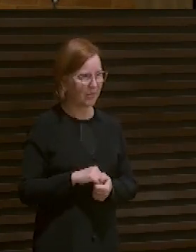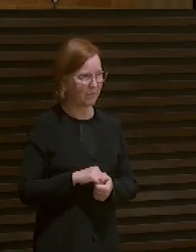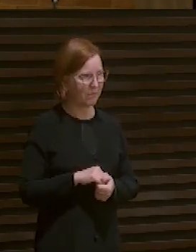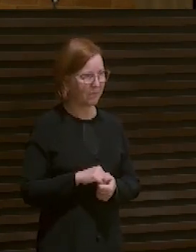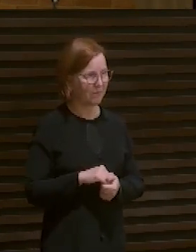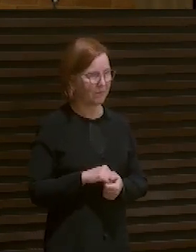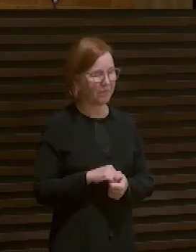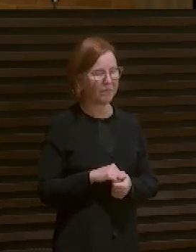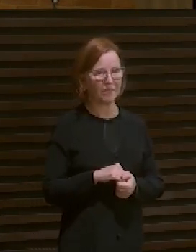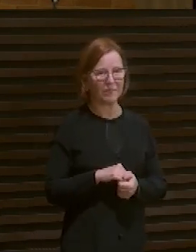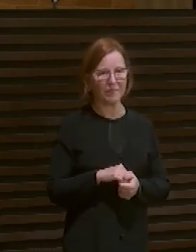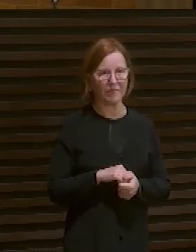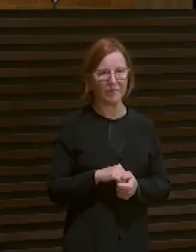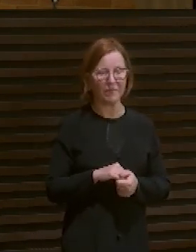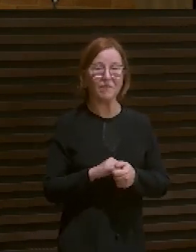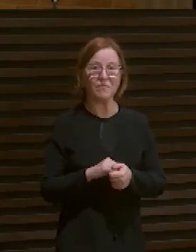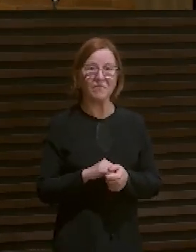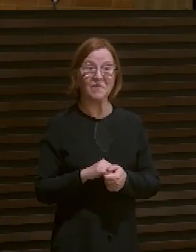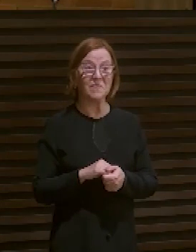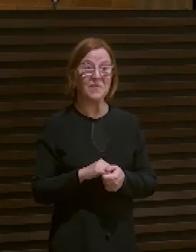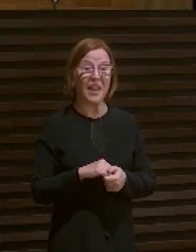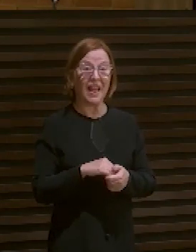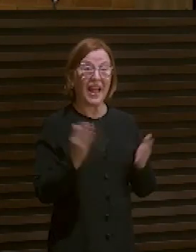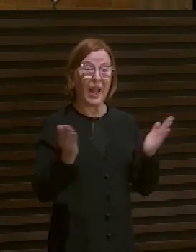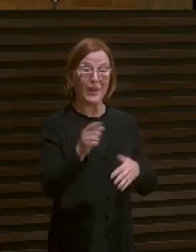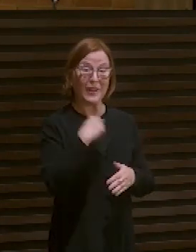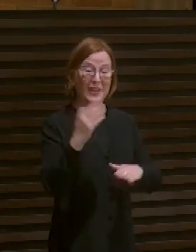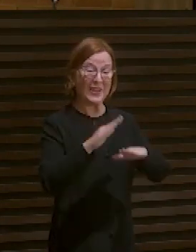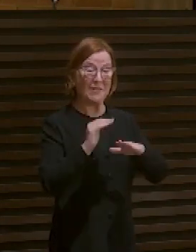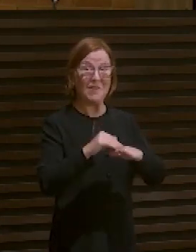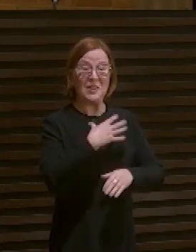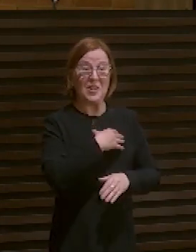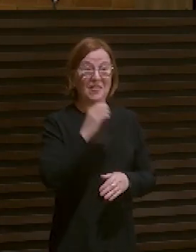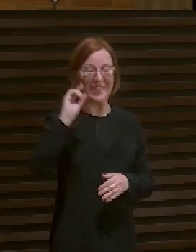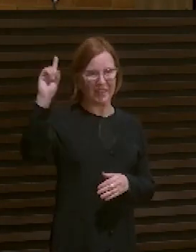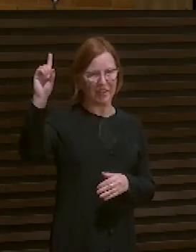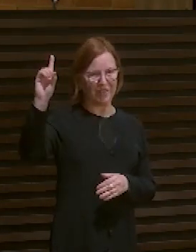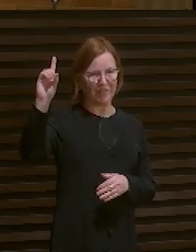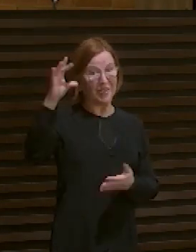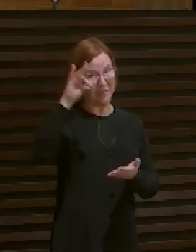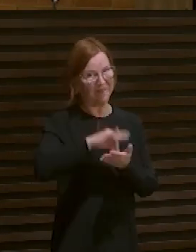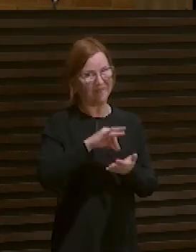A ponto de sermos chamados filhos de Deus. E de fato,